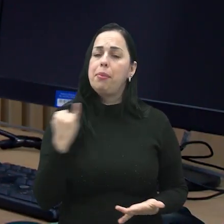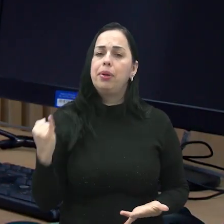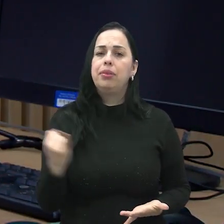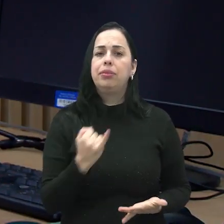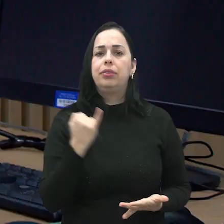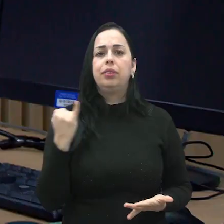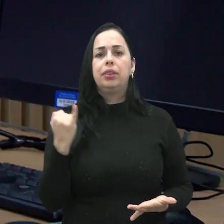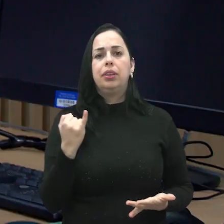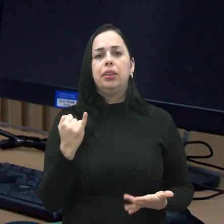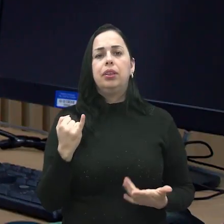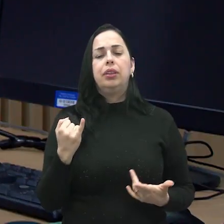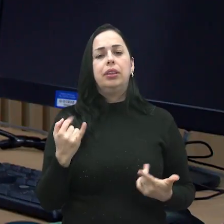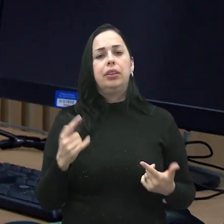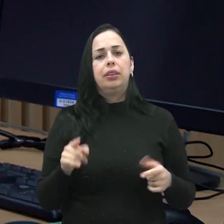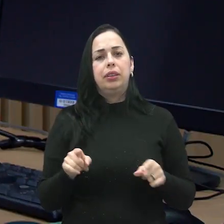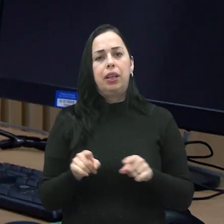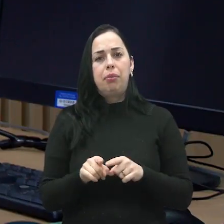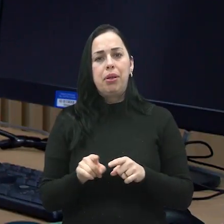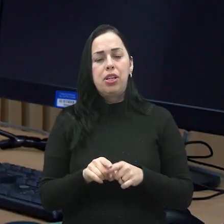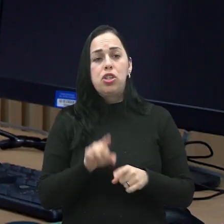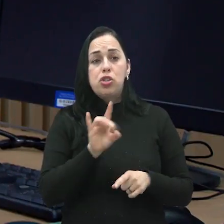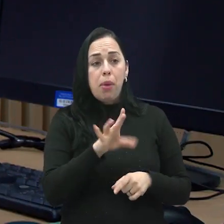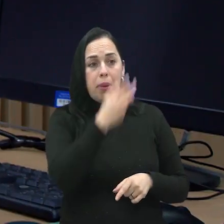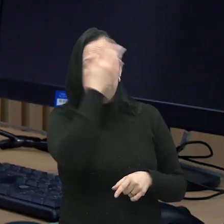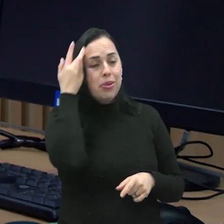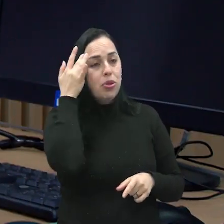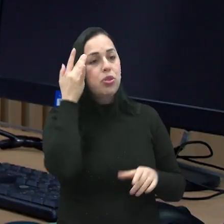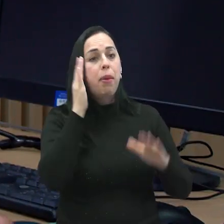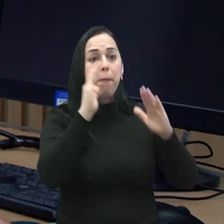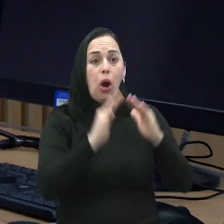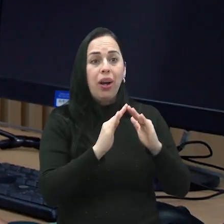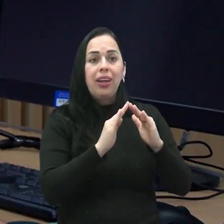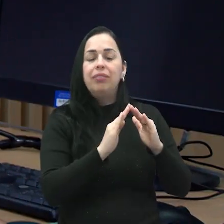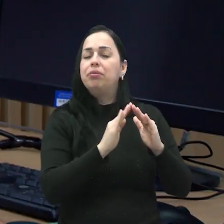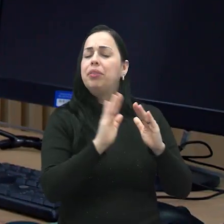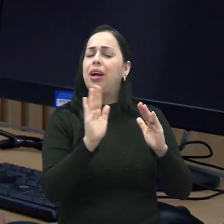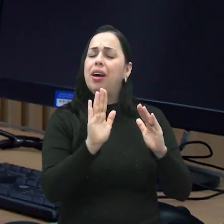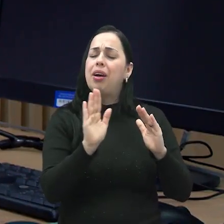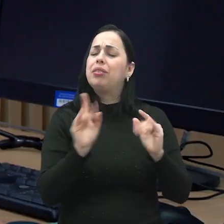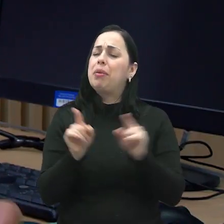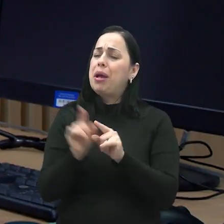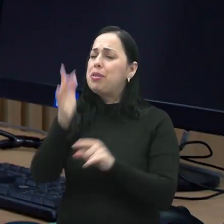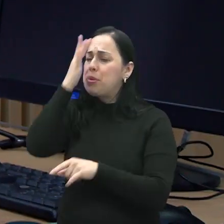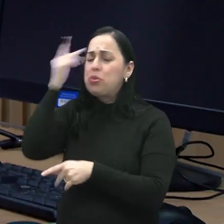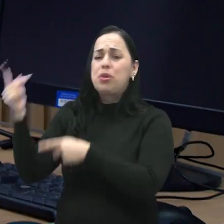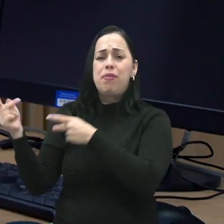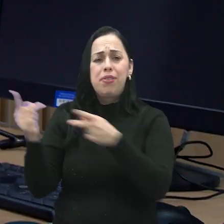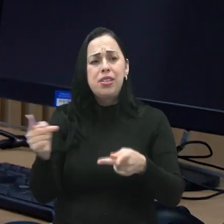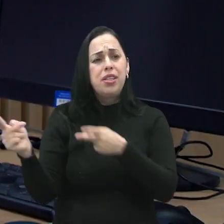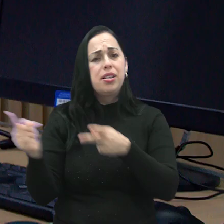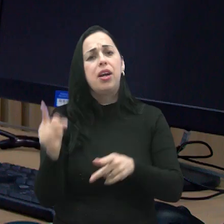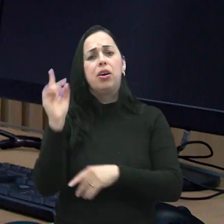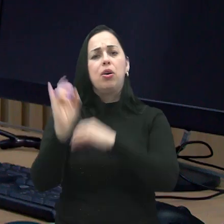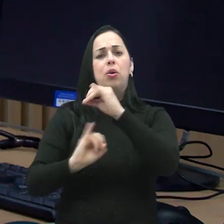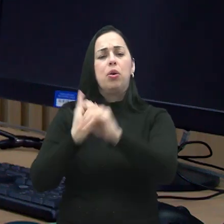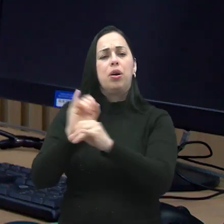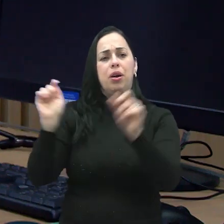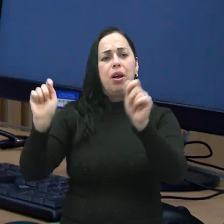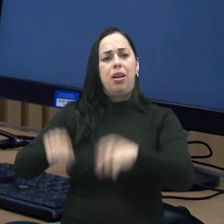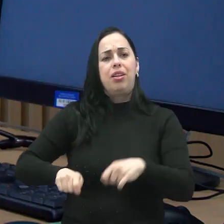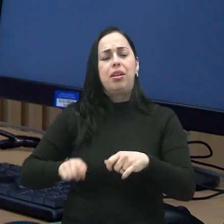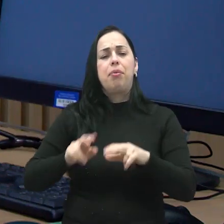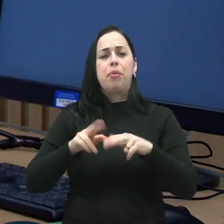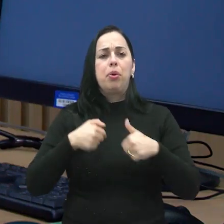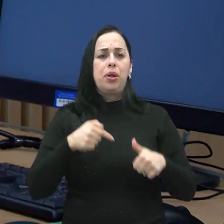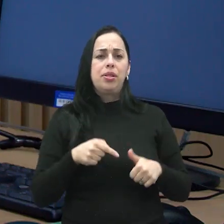algo importante e não necessariamente só para os munícipes. Quem estiver passando por São José dos Campos tem acesso à internet. Então,